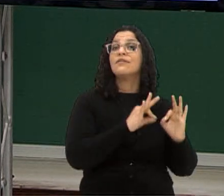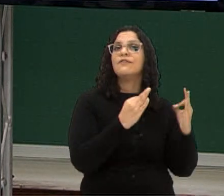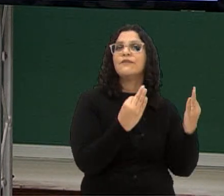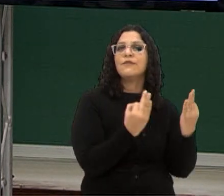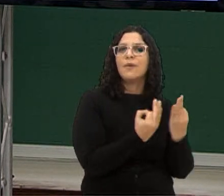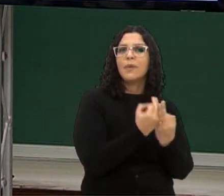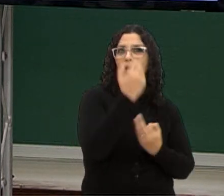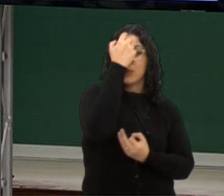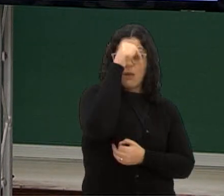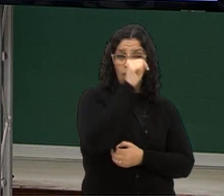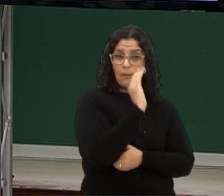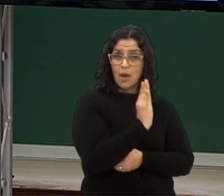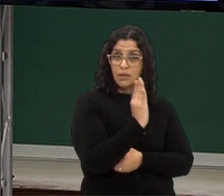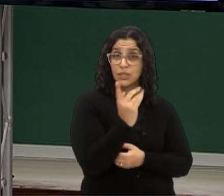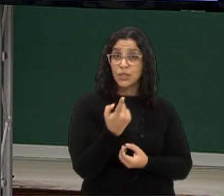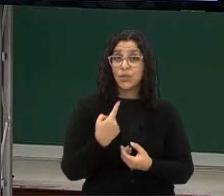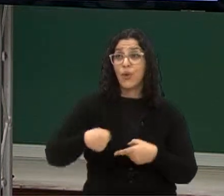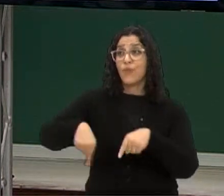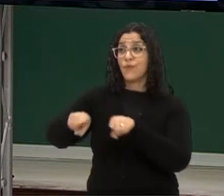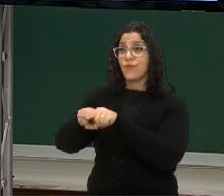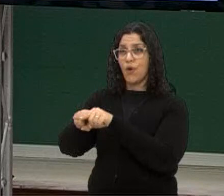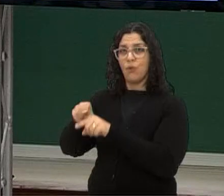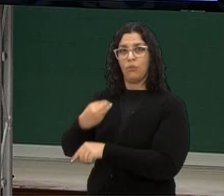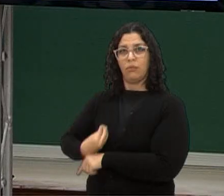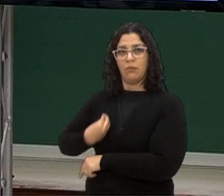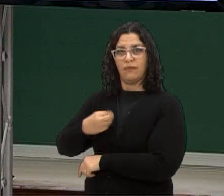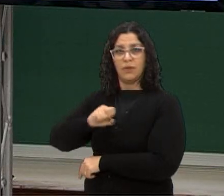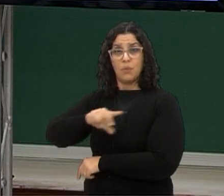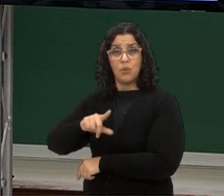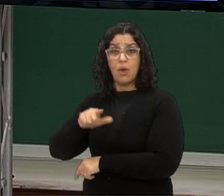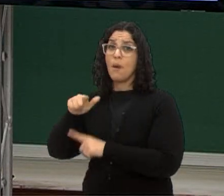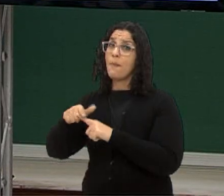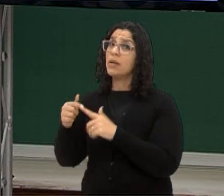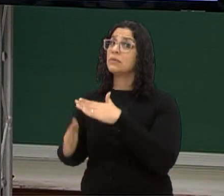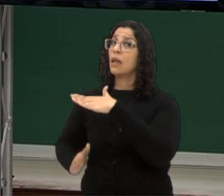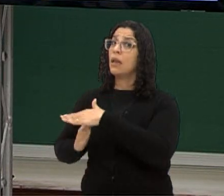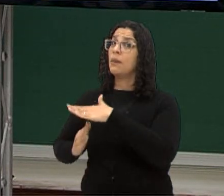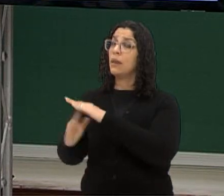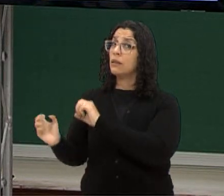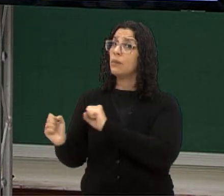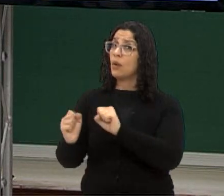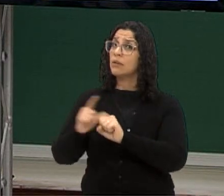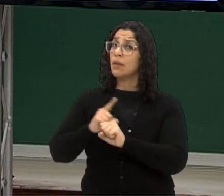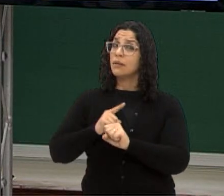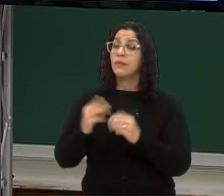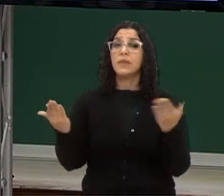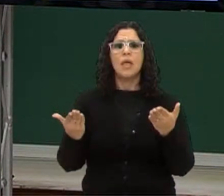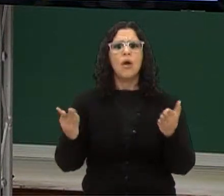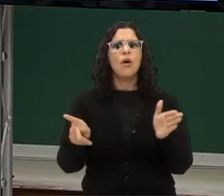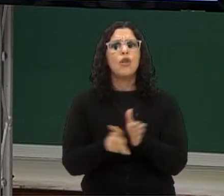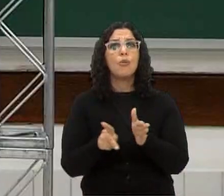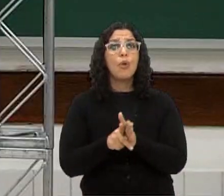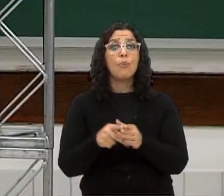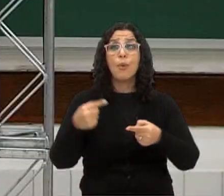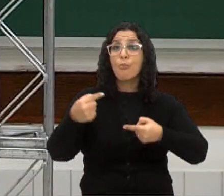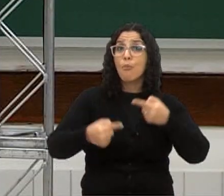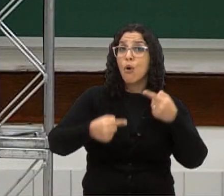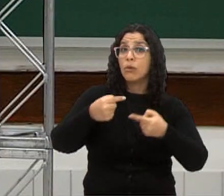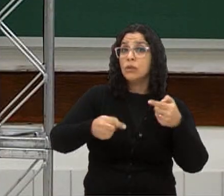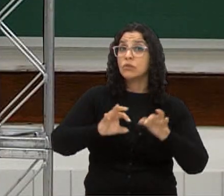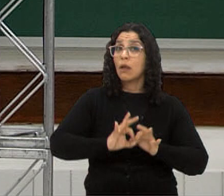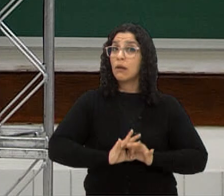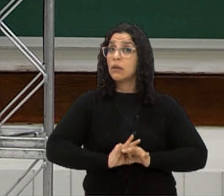para Portugal com poderes limitados. Vamos em frente? Emancipação política do Brasil.